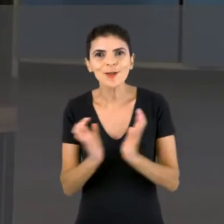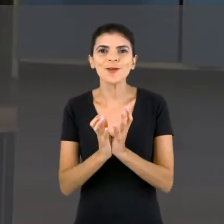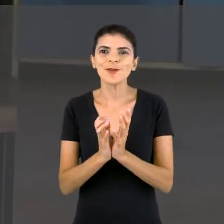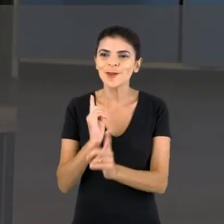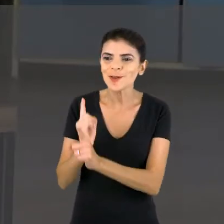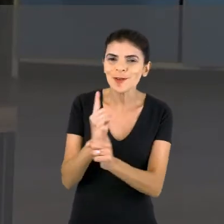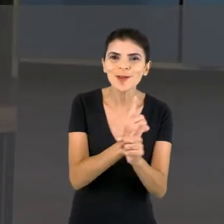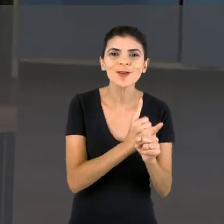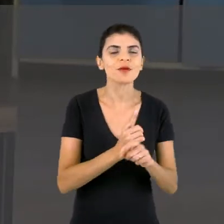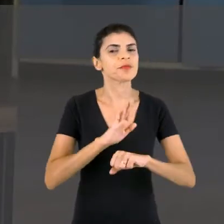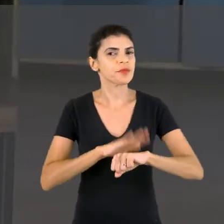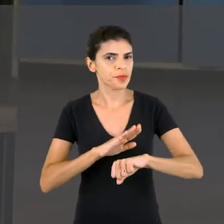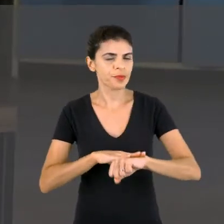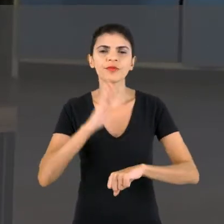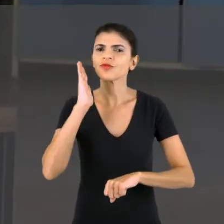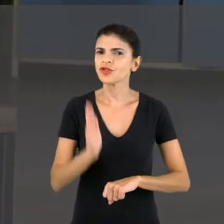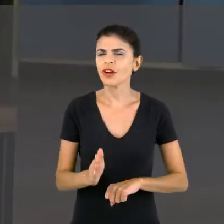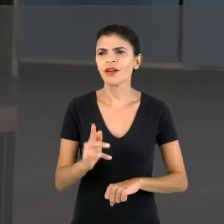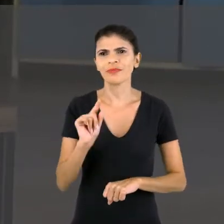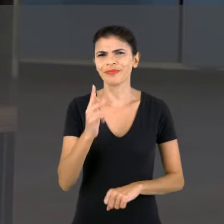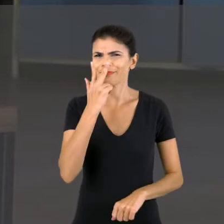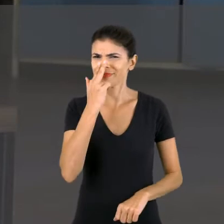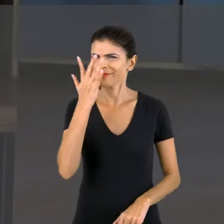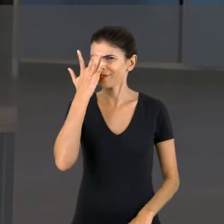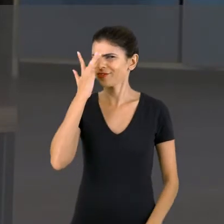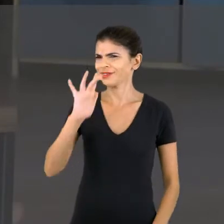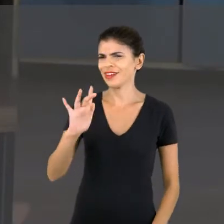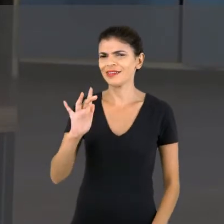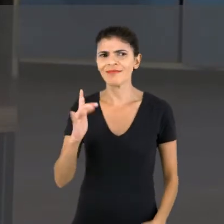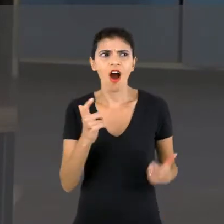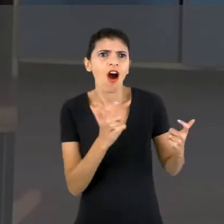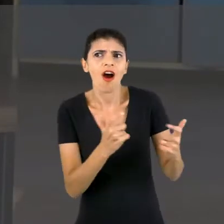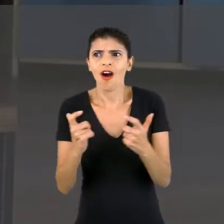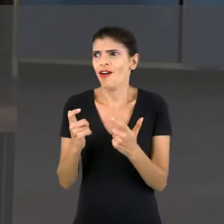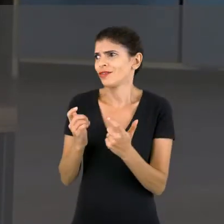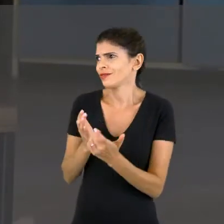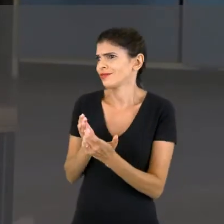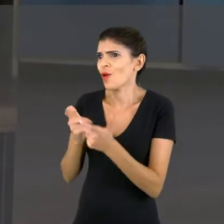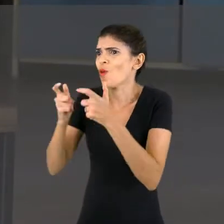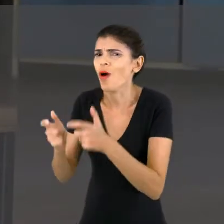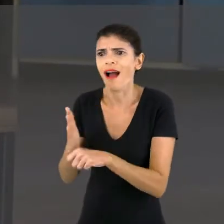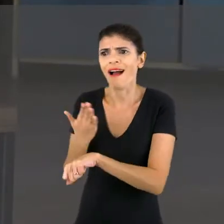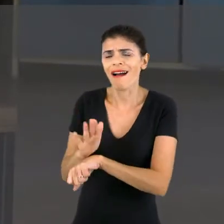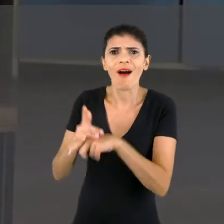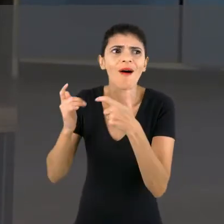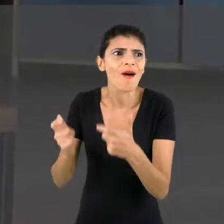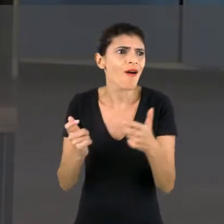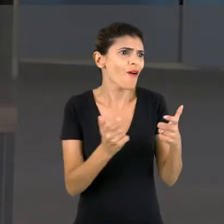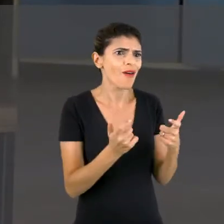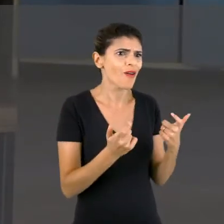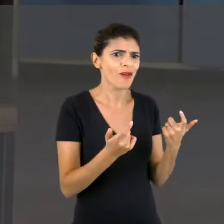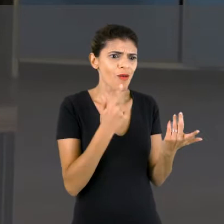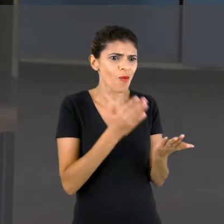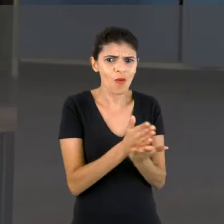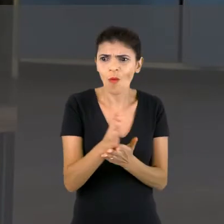junto. E foi um momento que que foi um pouco estranho, porque a gente ficou meio sem saber para onde ir, então a gente teve que